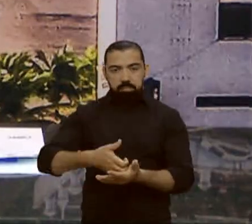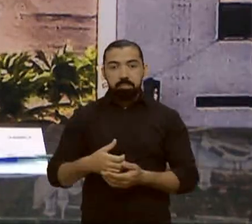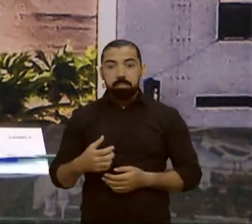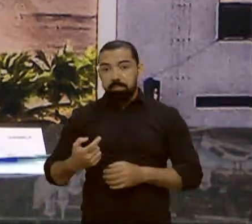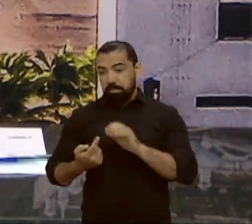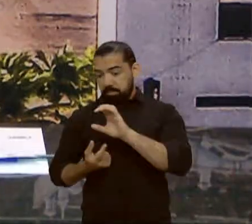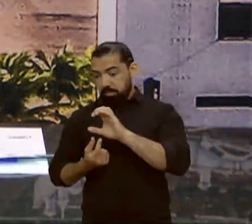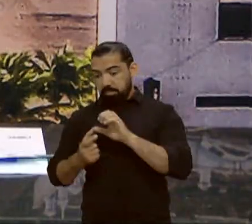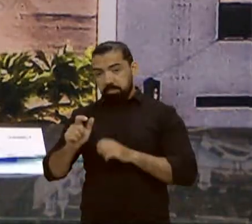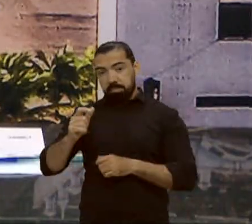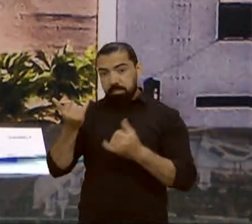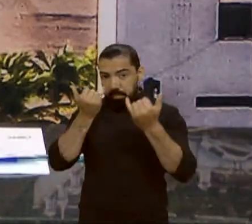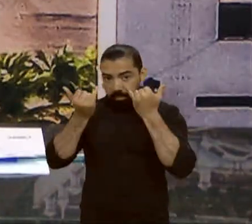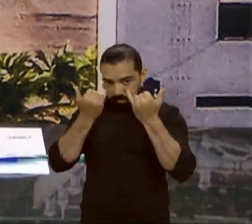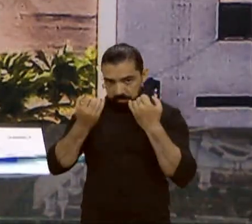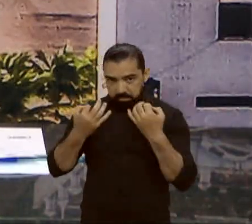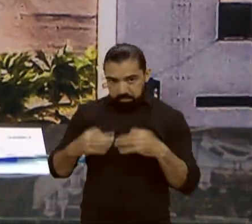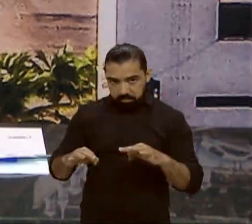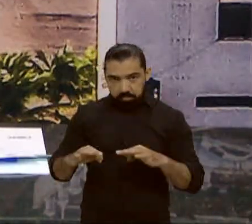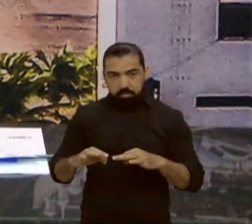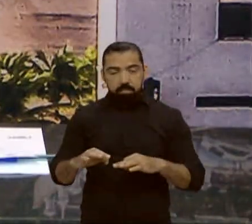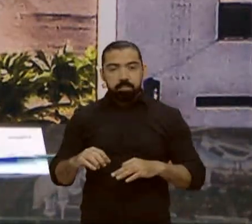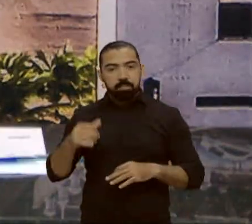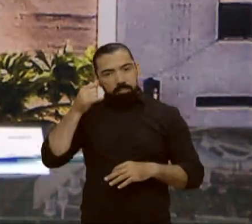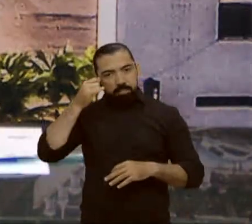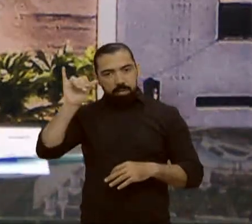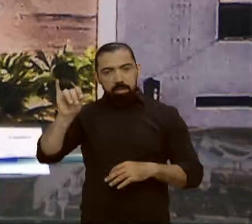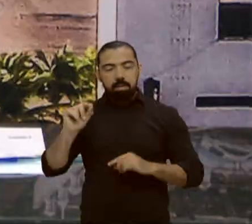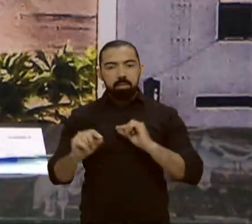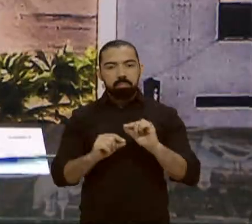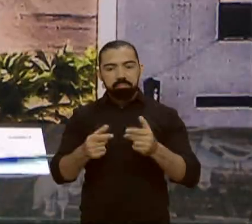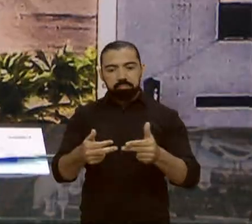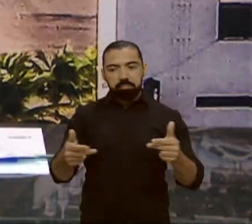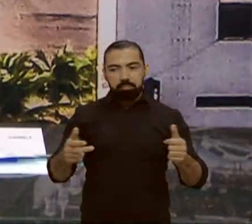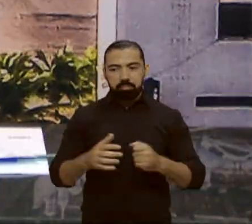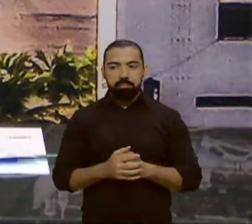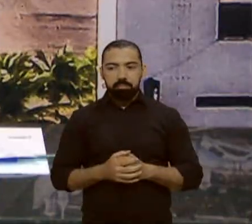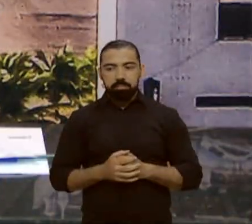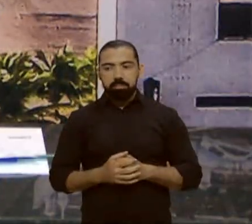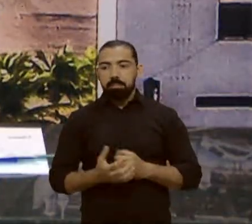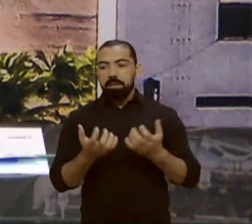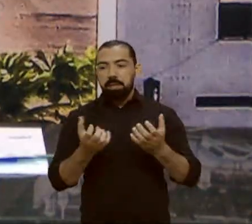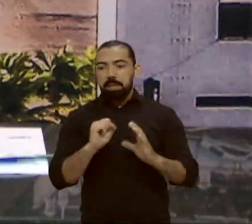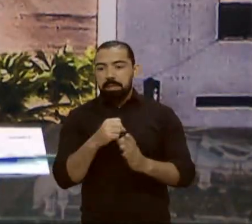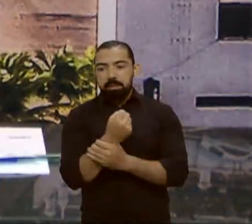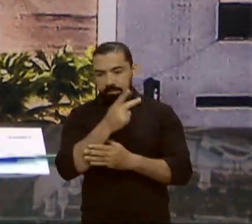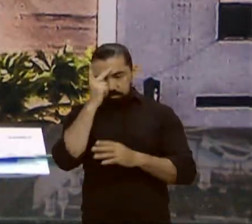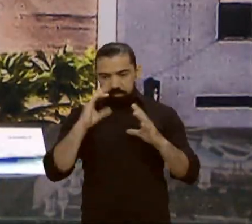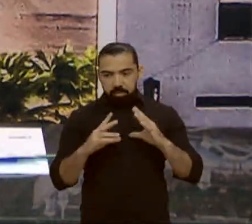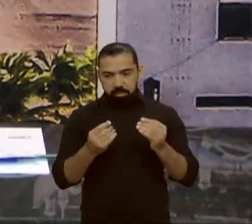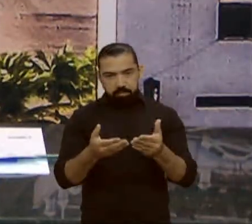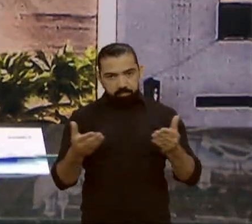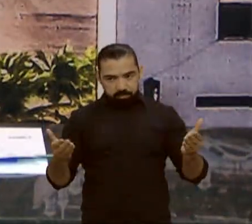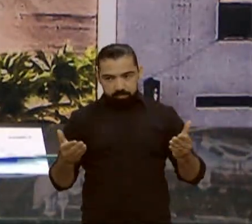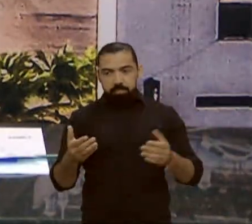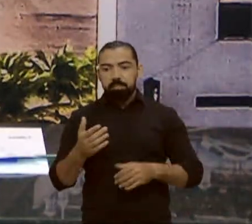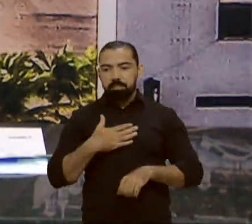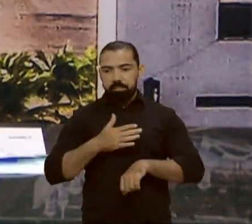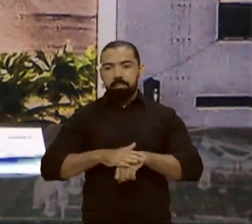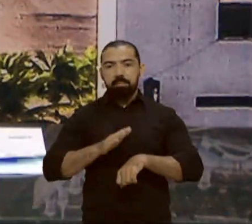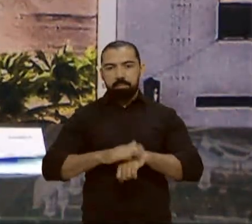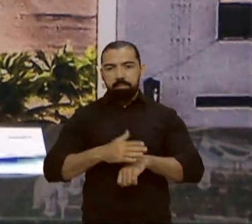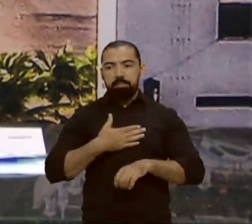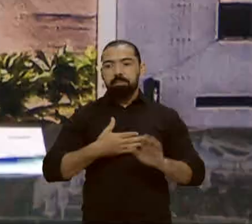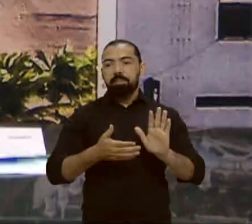bem informado não cai em práticas abusivas. Quero assegurar a todos que estarei como